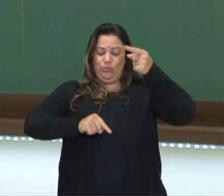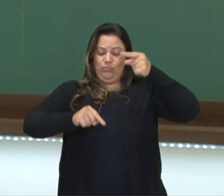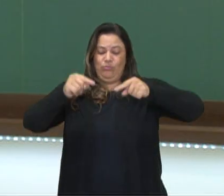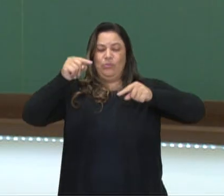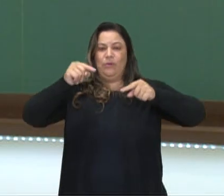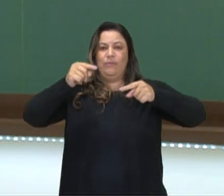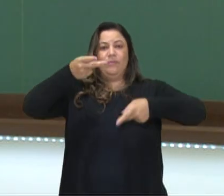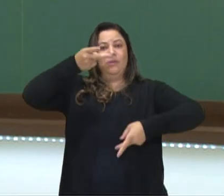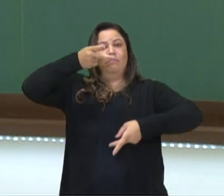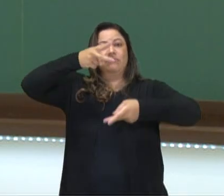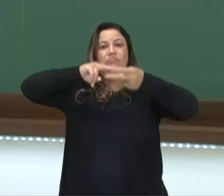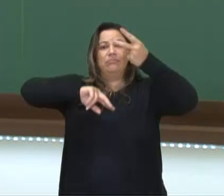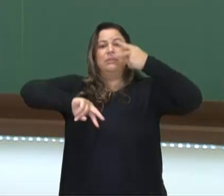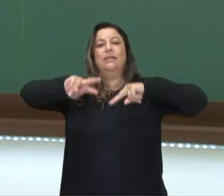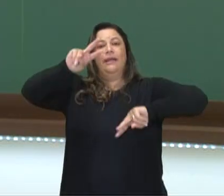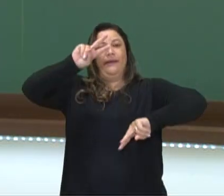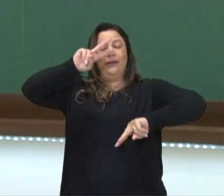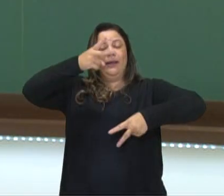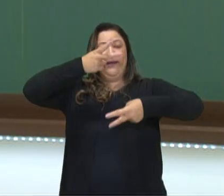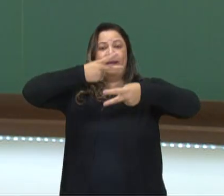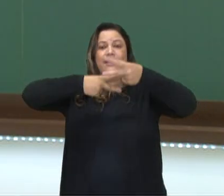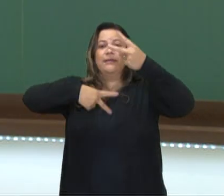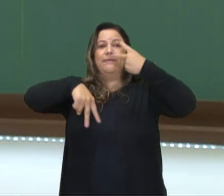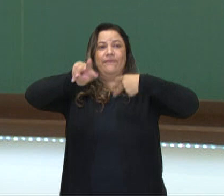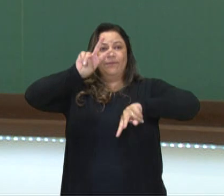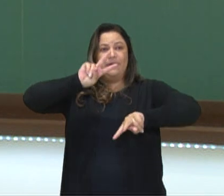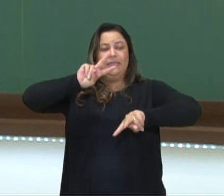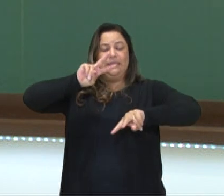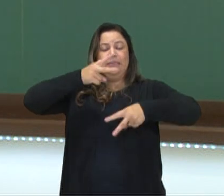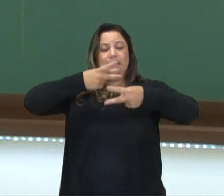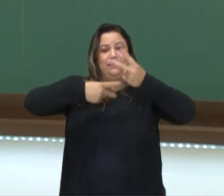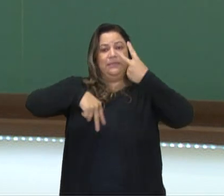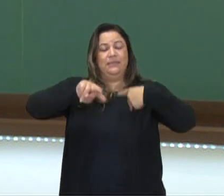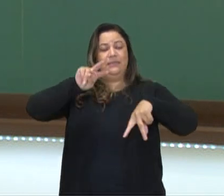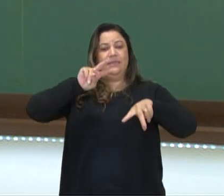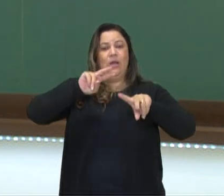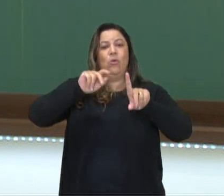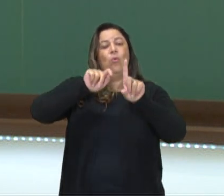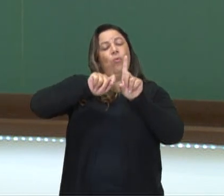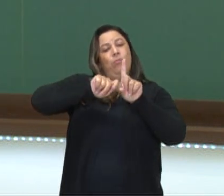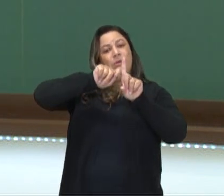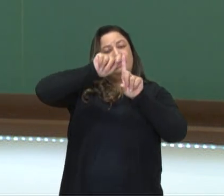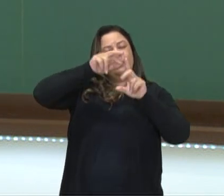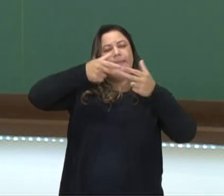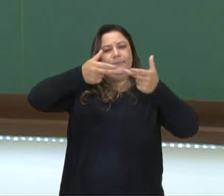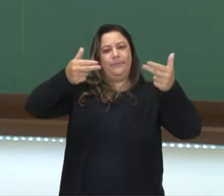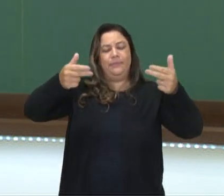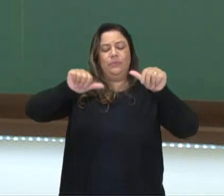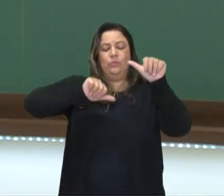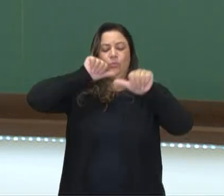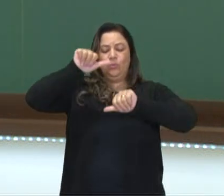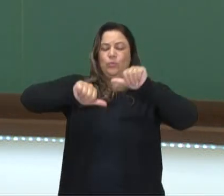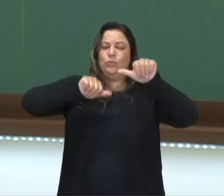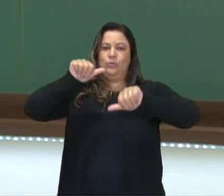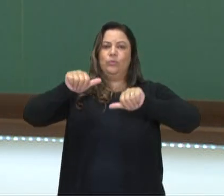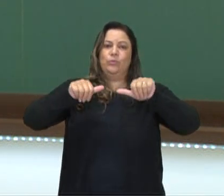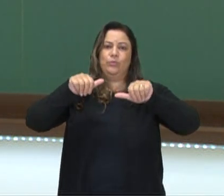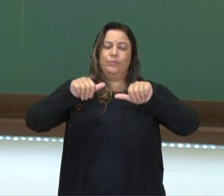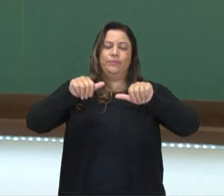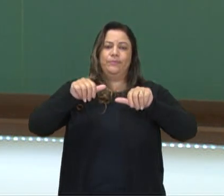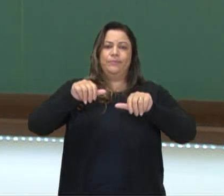essa inversão dos fatores térmicos aqui, resultando no quê? Em modificações no clima na